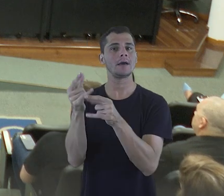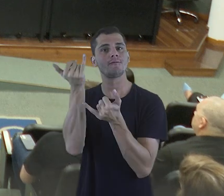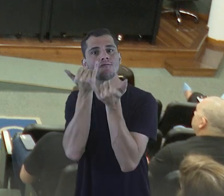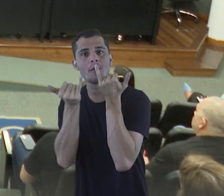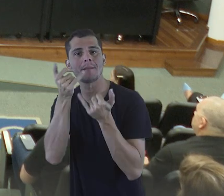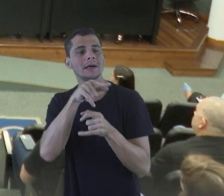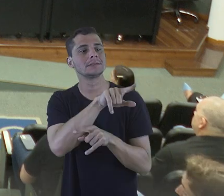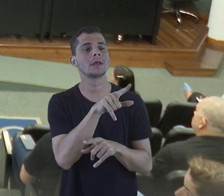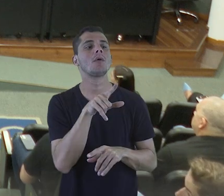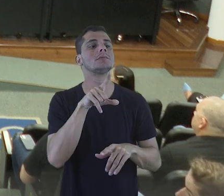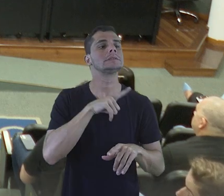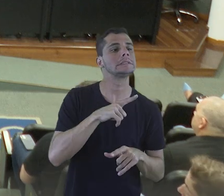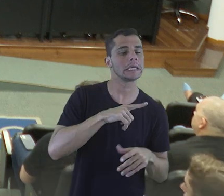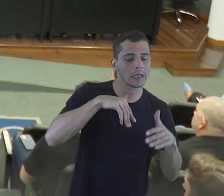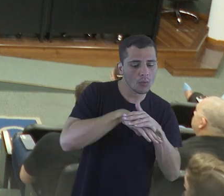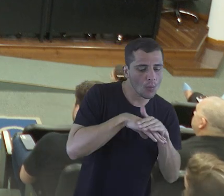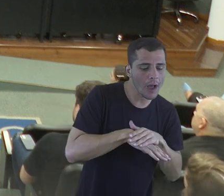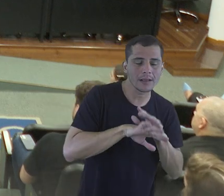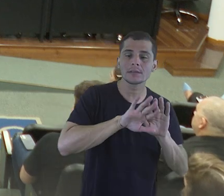entende a diferença